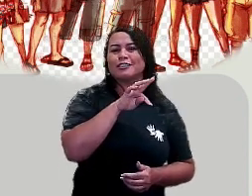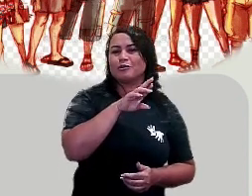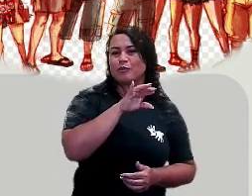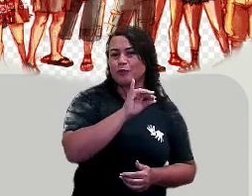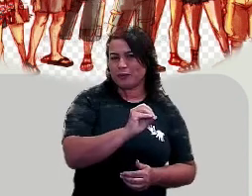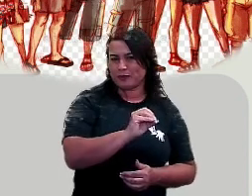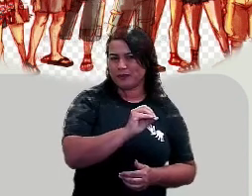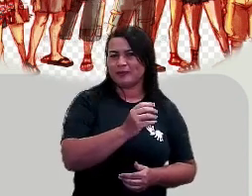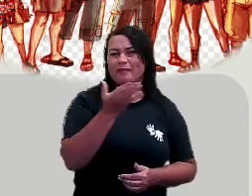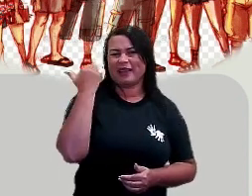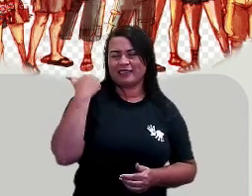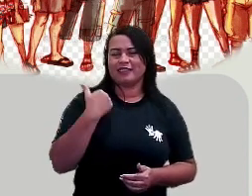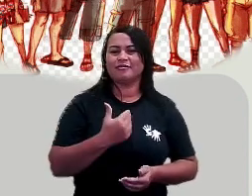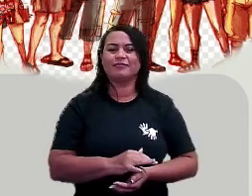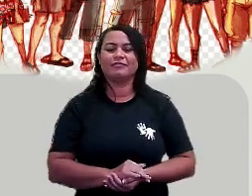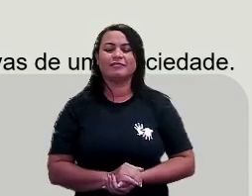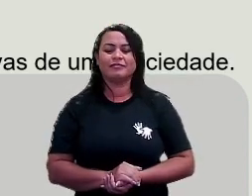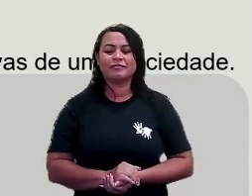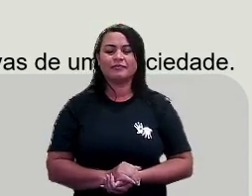atrás.